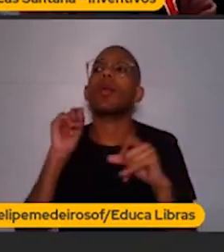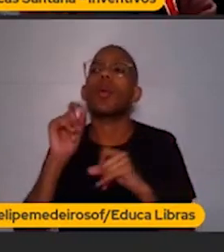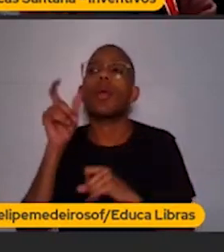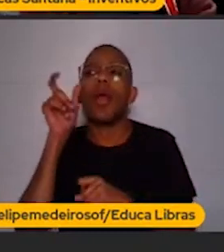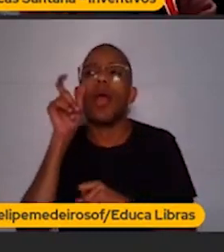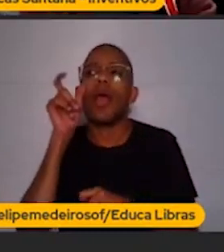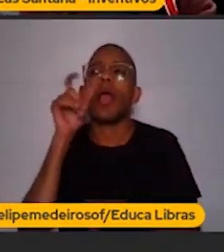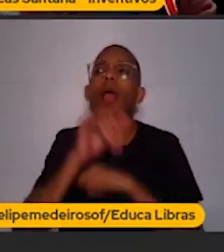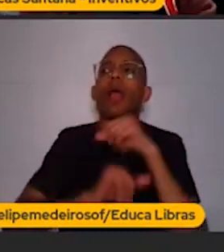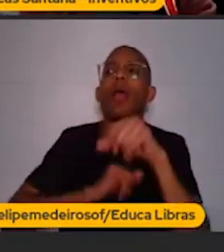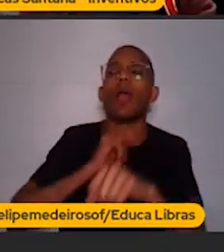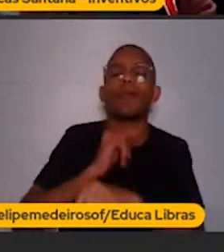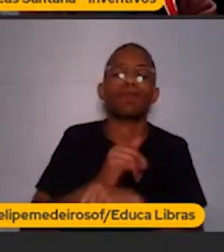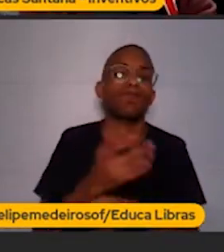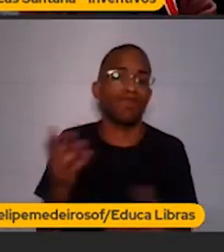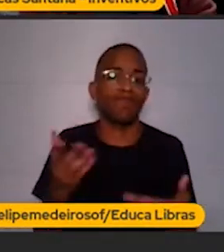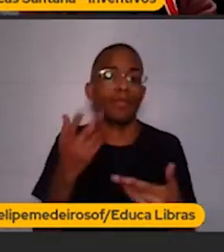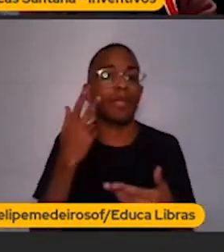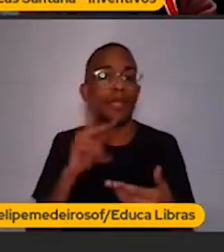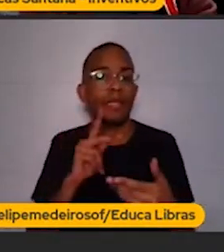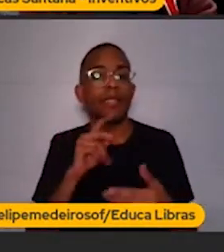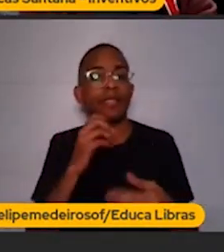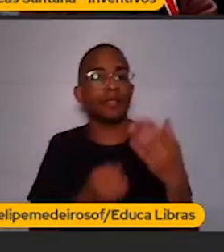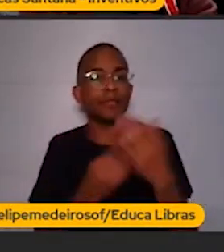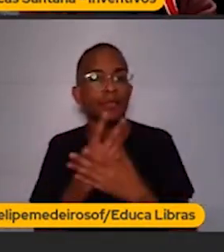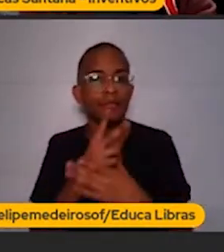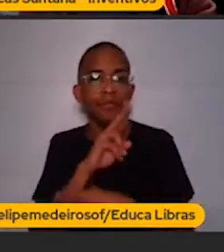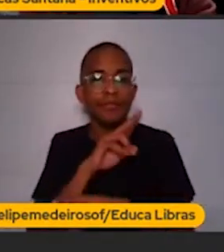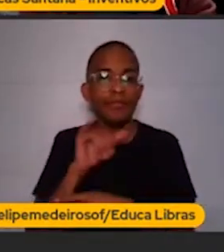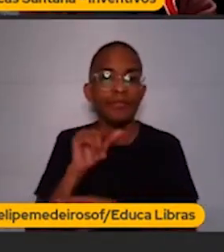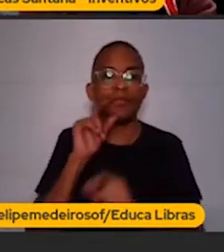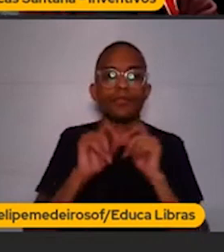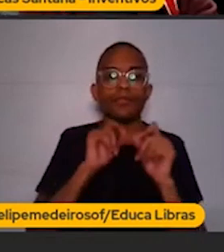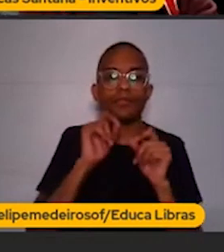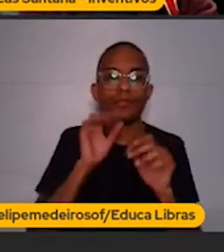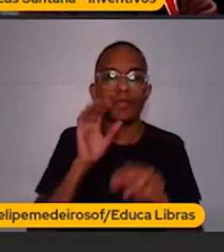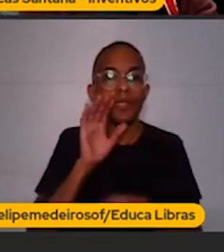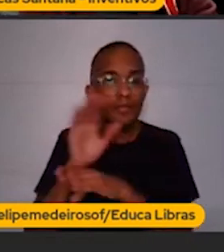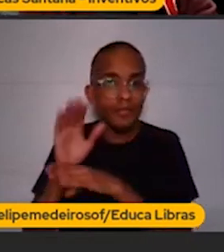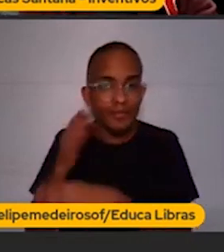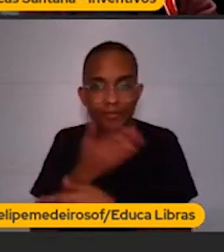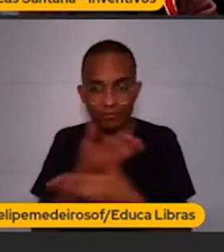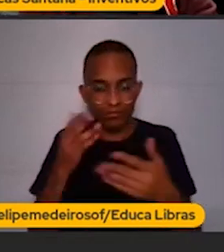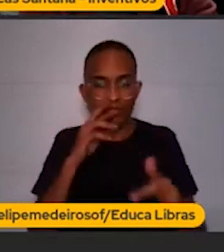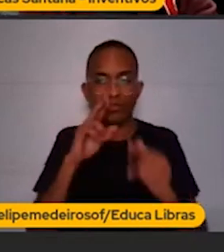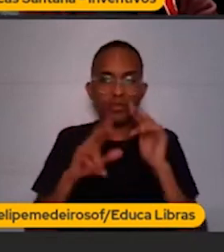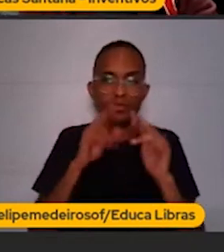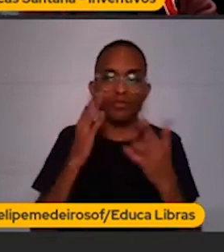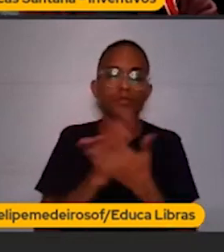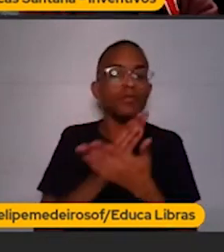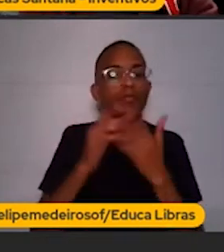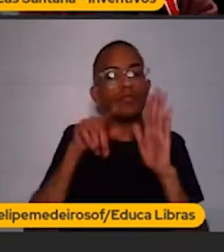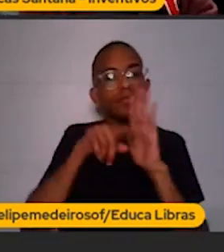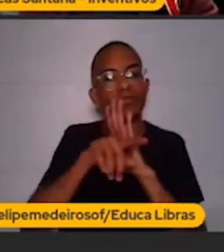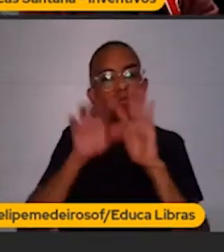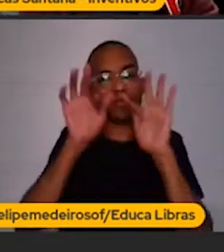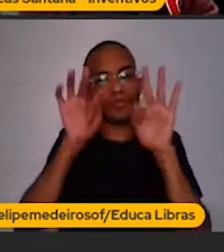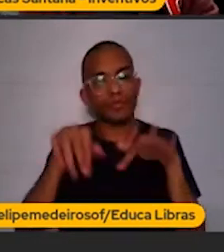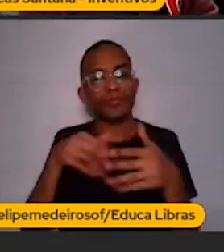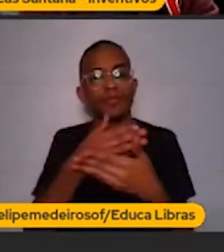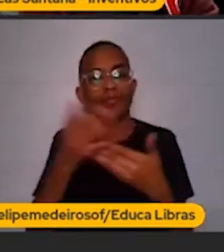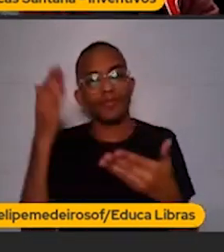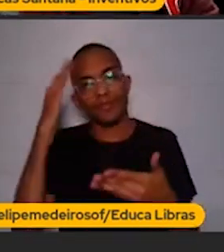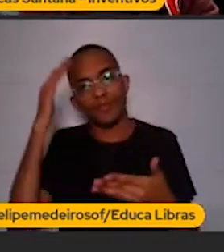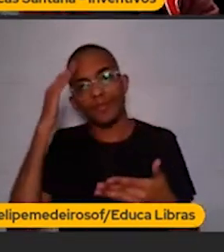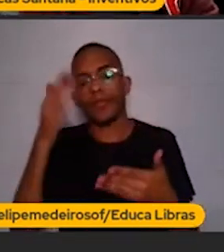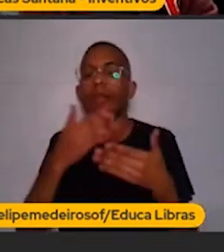internet. Então, esse gerador de personas, ele vai fazendo com que você responda algumas perguntas para que, no final das contas, você entenda